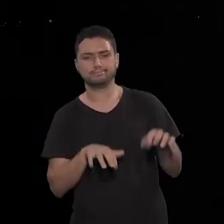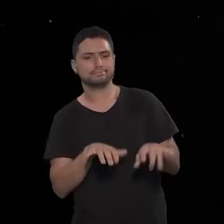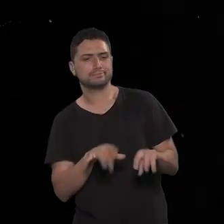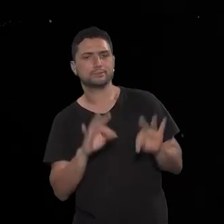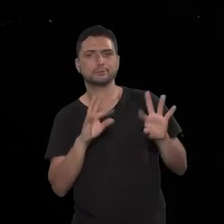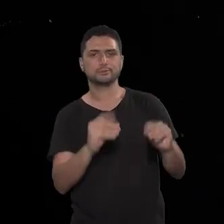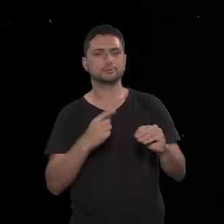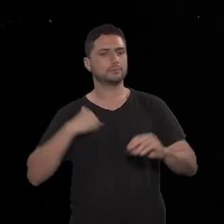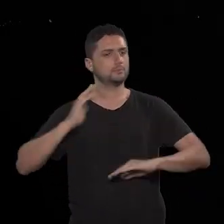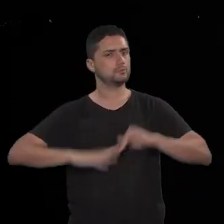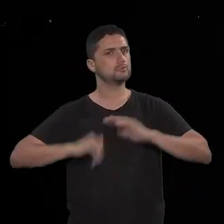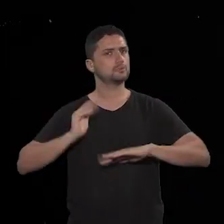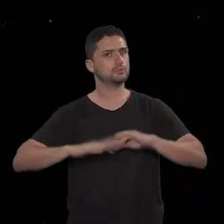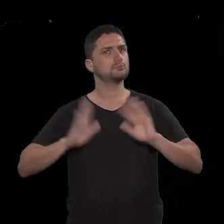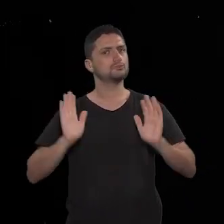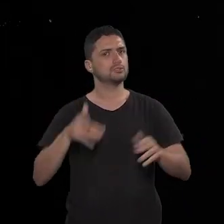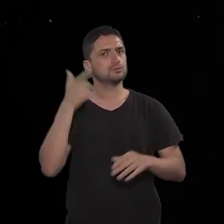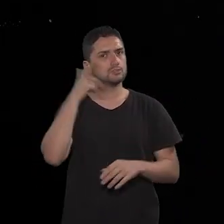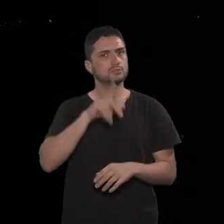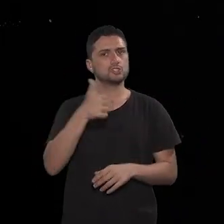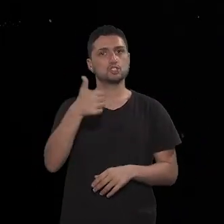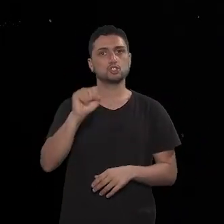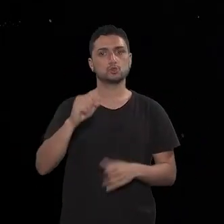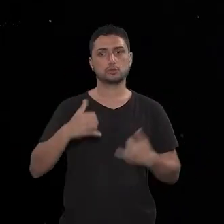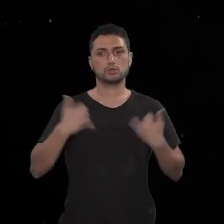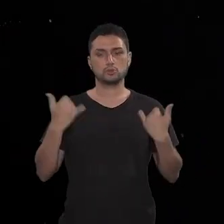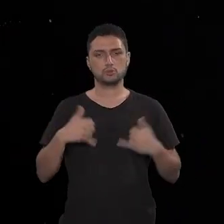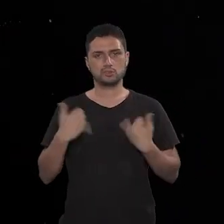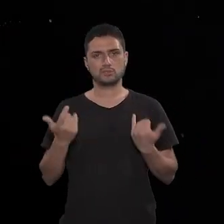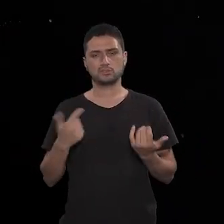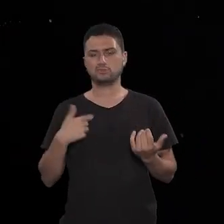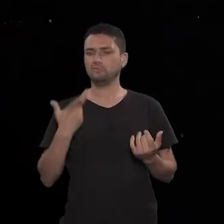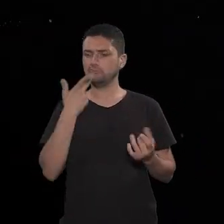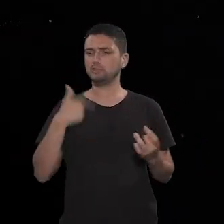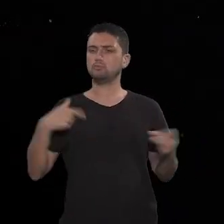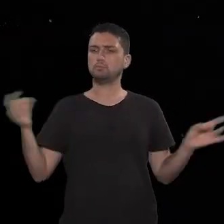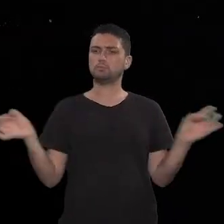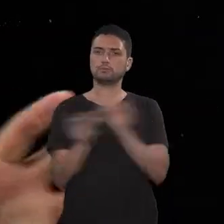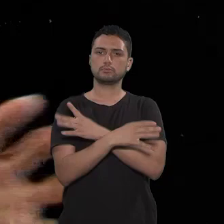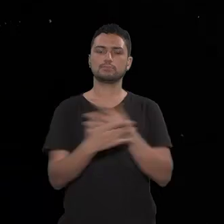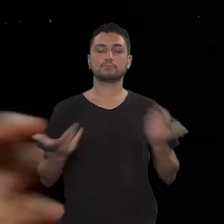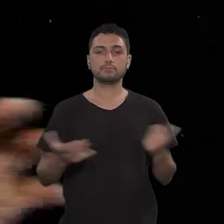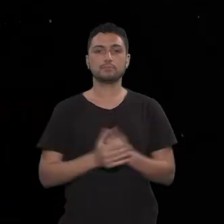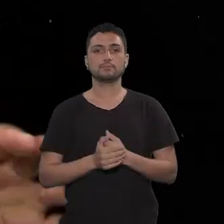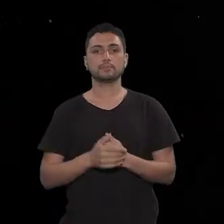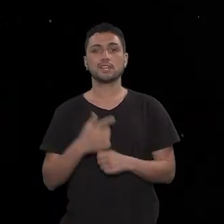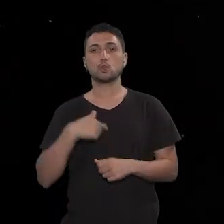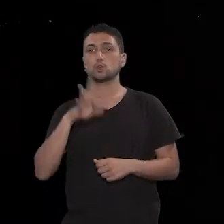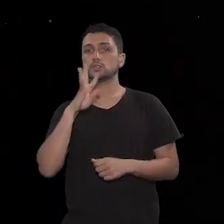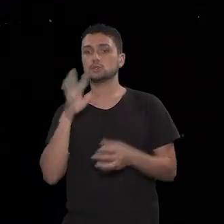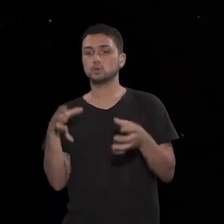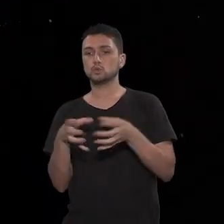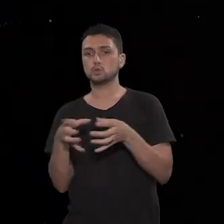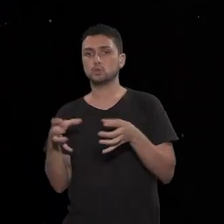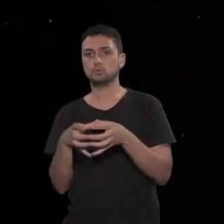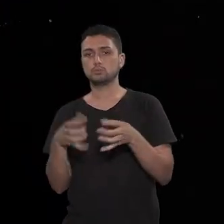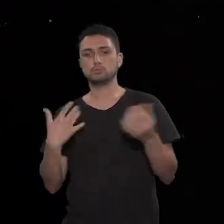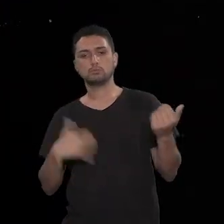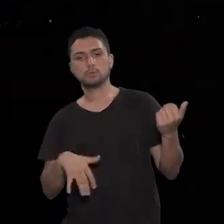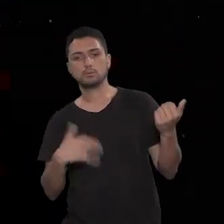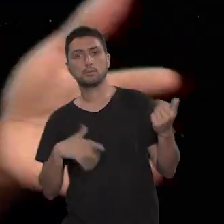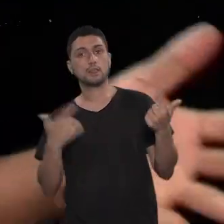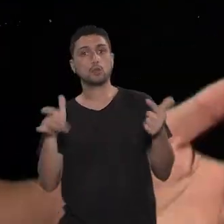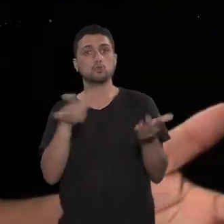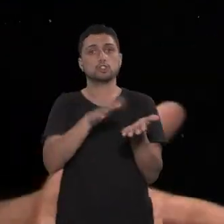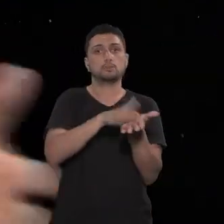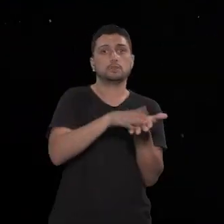Desde 18 anos, profissionalmente estava já, vamos dizer para minha mãe, estou afiado, estou pronto. E aí